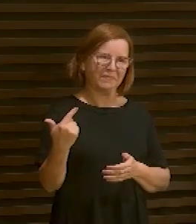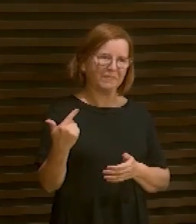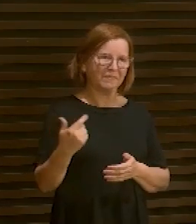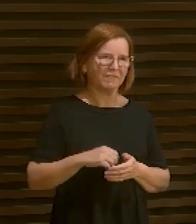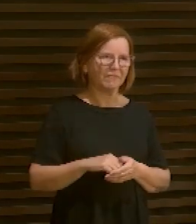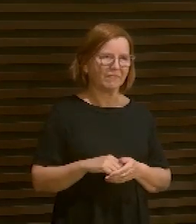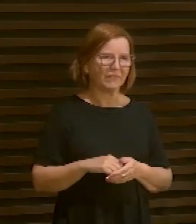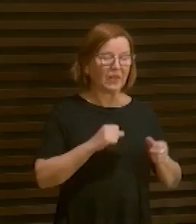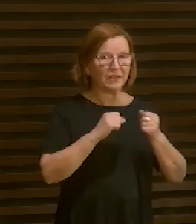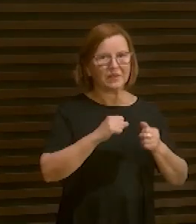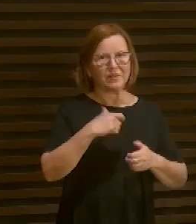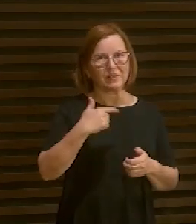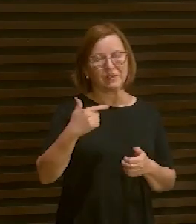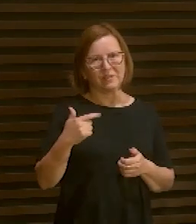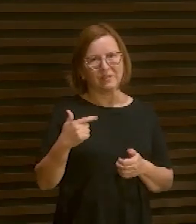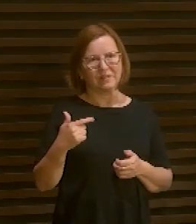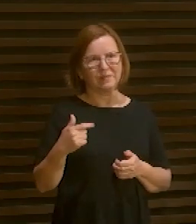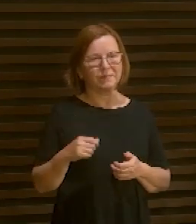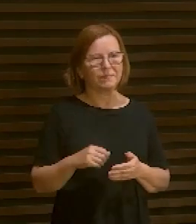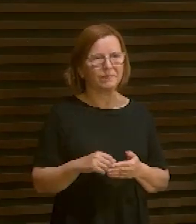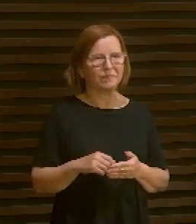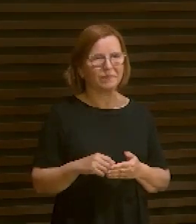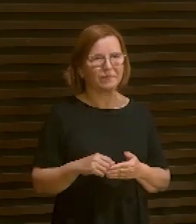O Salmo 22, de 22 a 31.